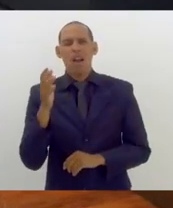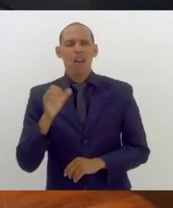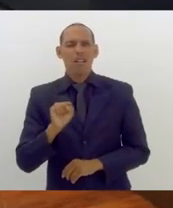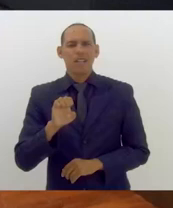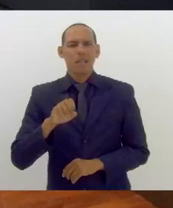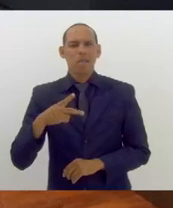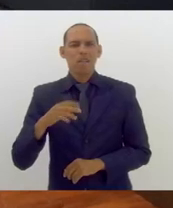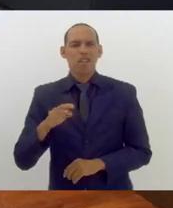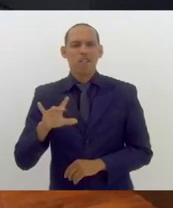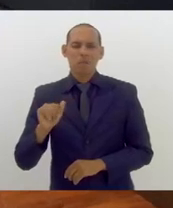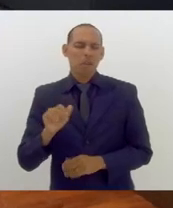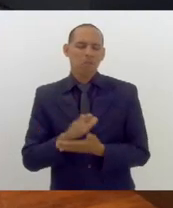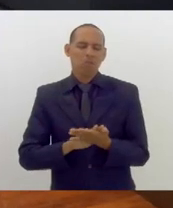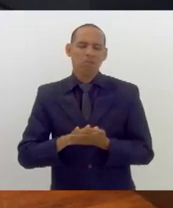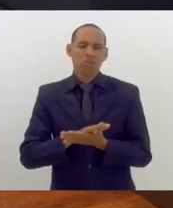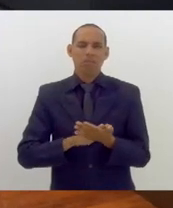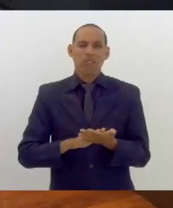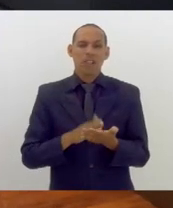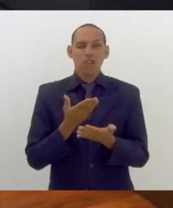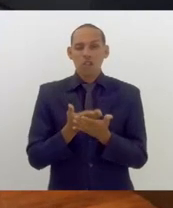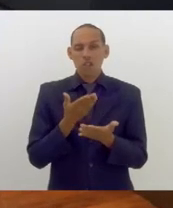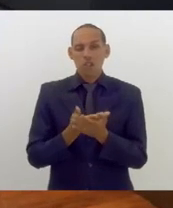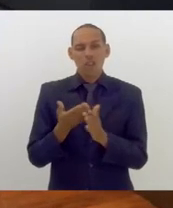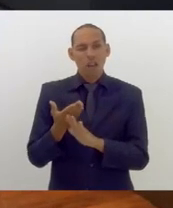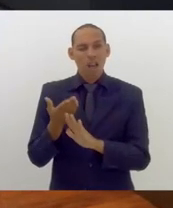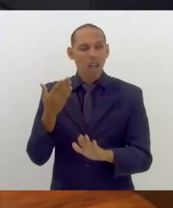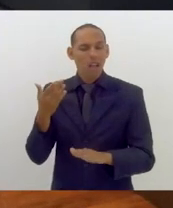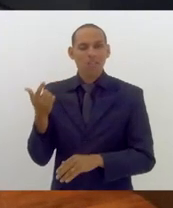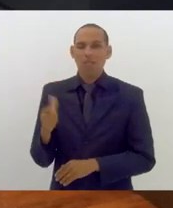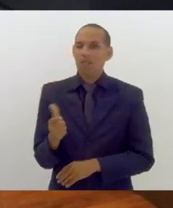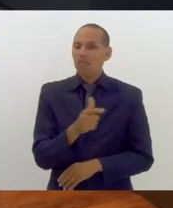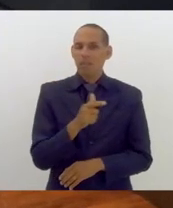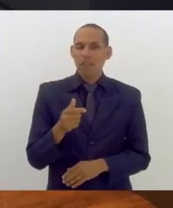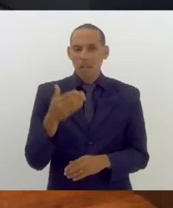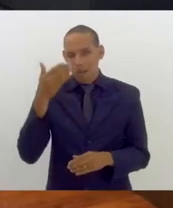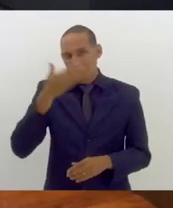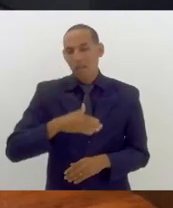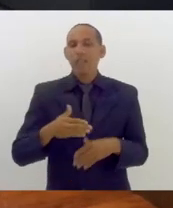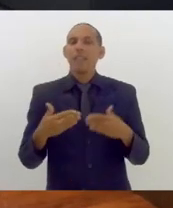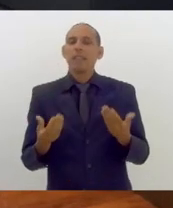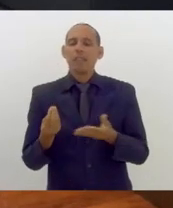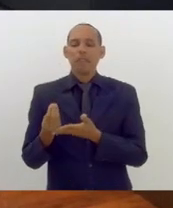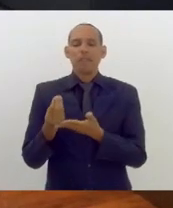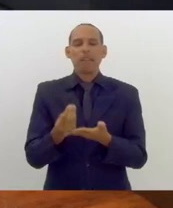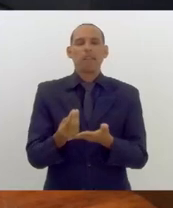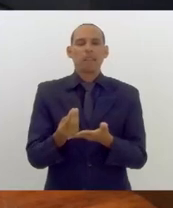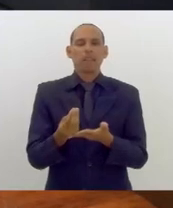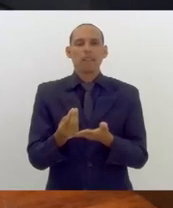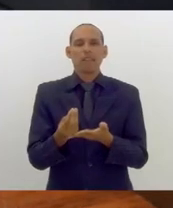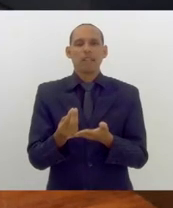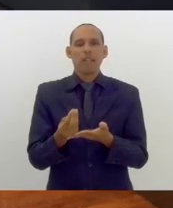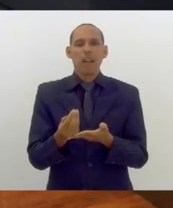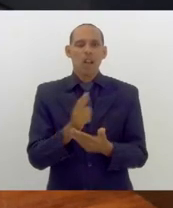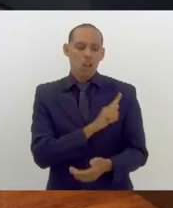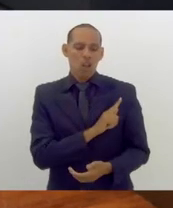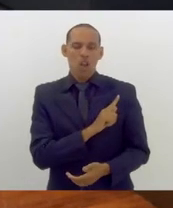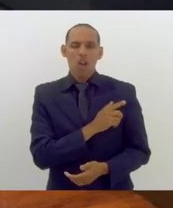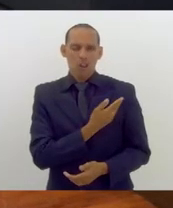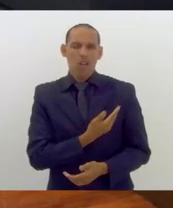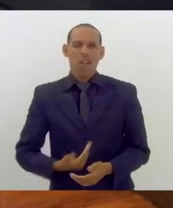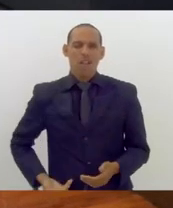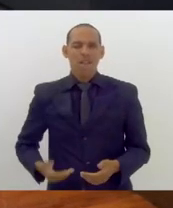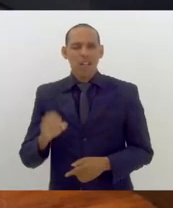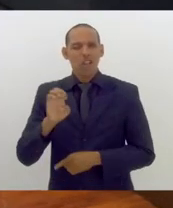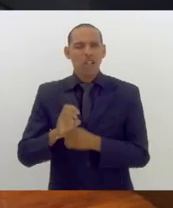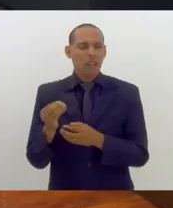Sepetiba mesmo sem ter estudos prévios para tal comprovação conclusão foi dada a concessão por parte do Governo do Estado